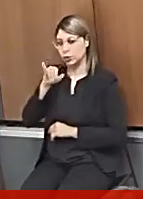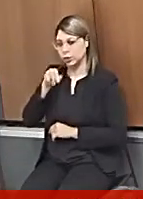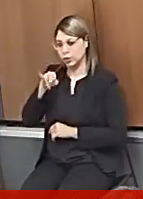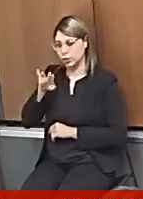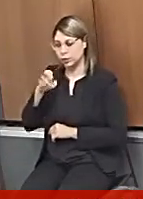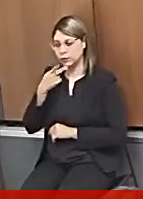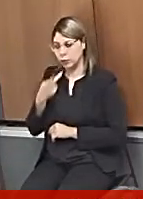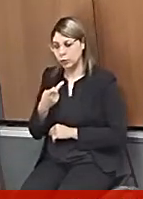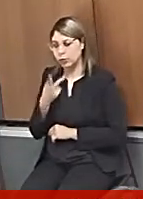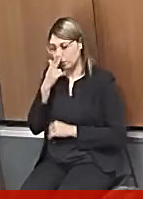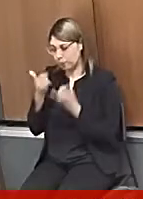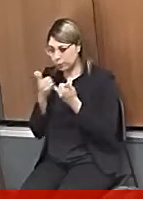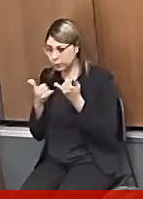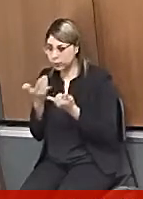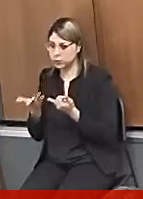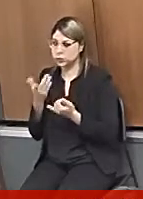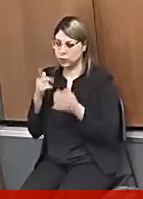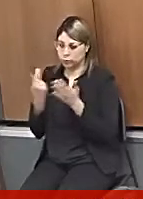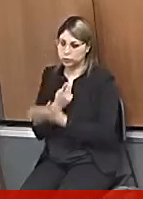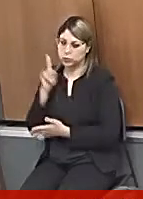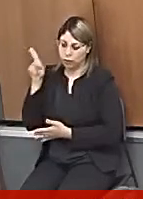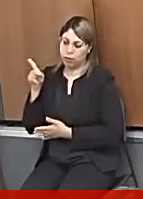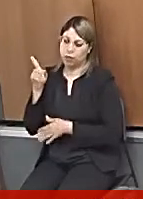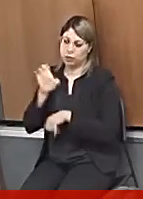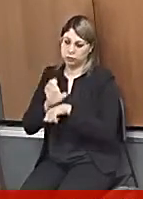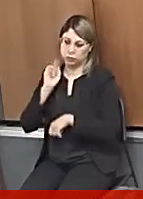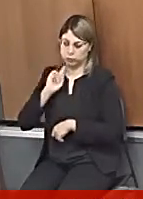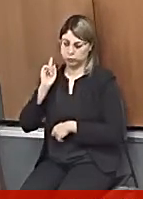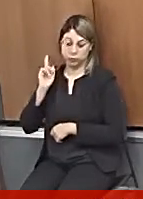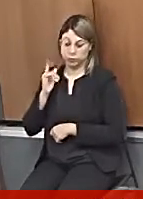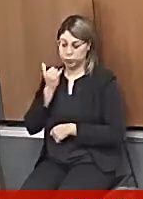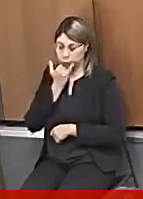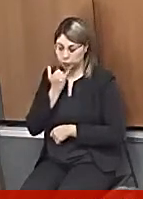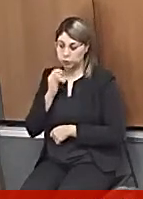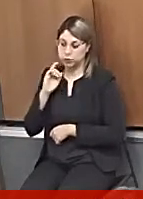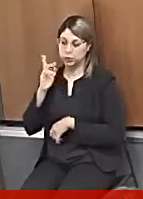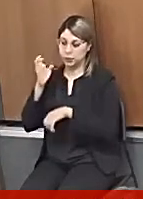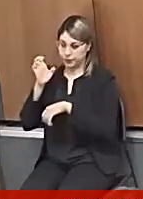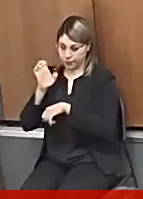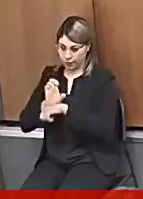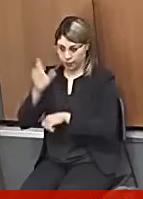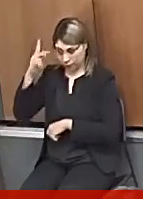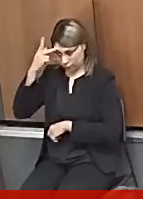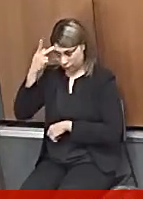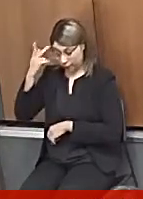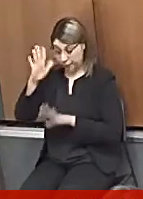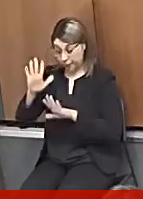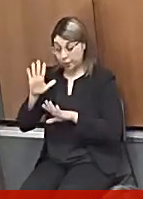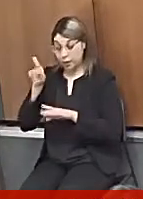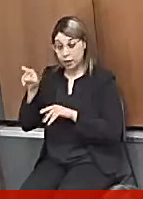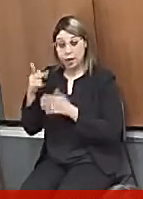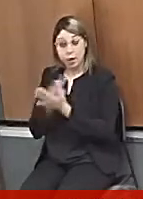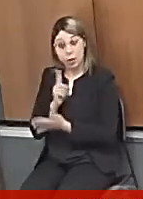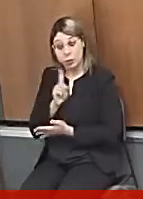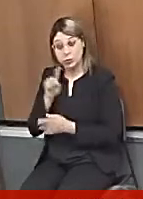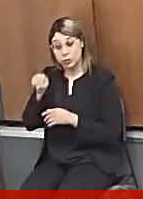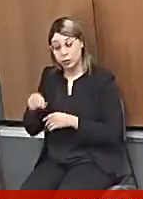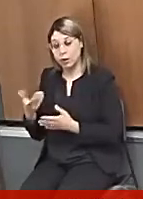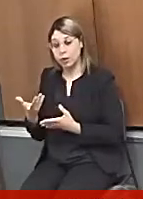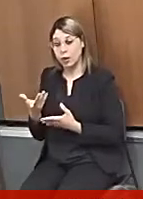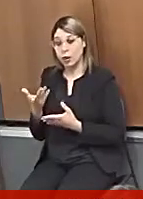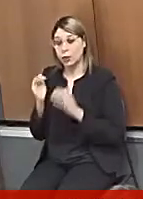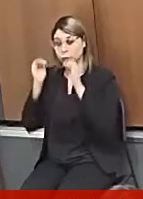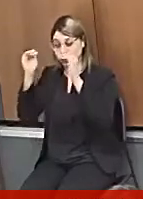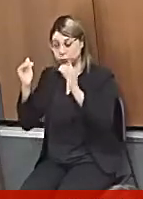tal semelhante por exemplo o que ocorreu no estado de são paulo o que não ocorreu no estado de são paulo foi o julgamento da lei pelo supremo